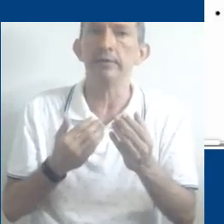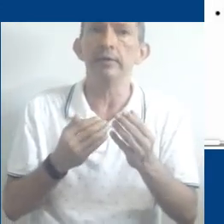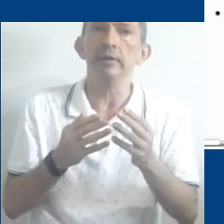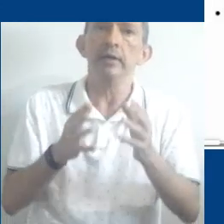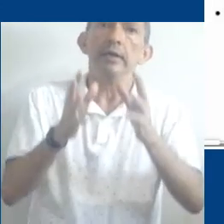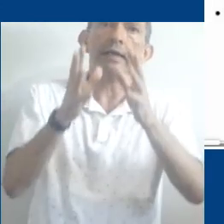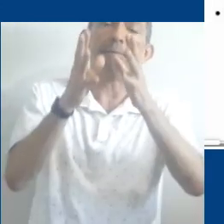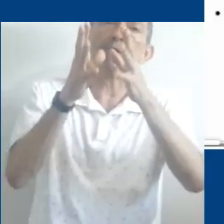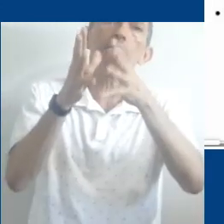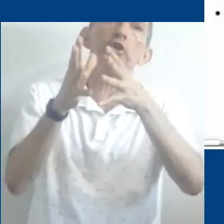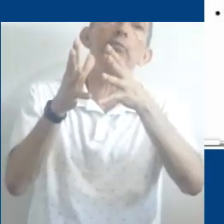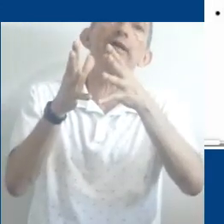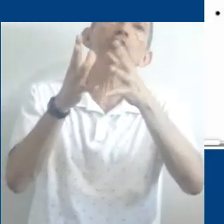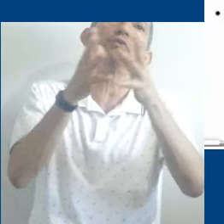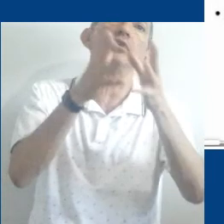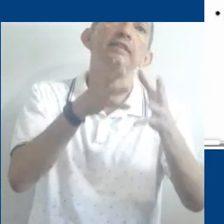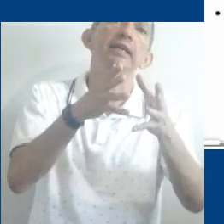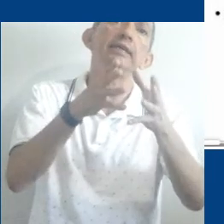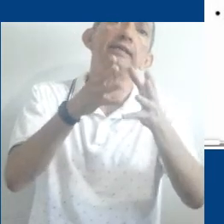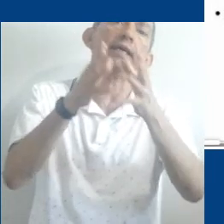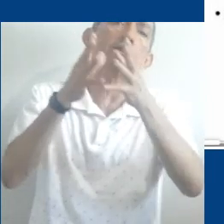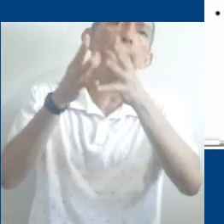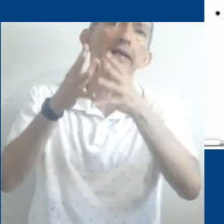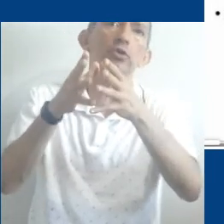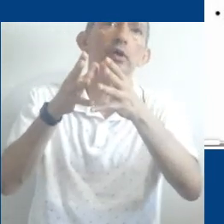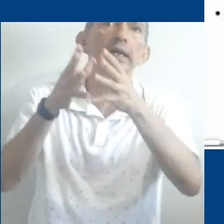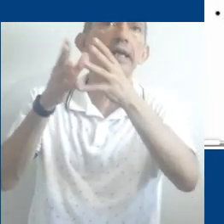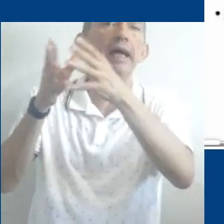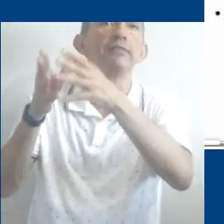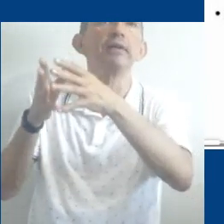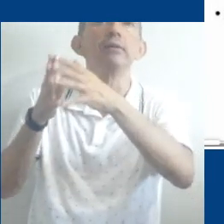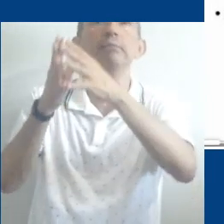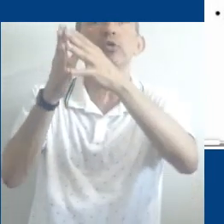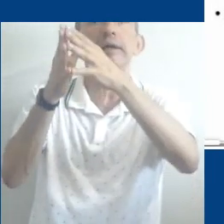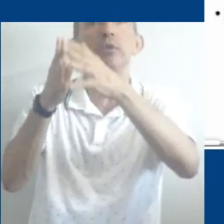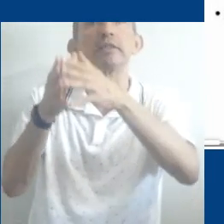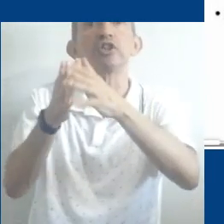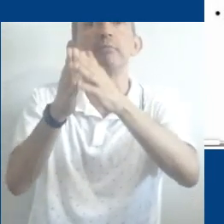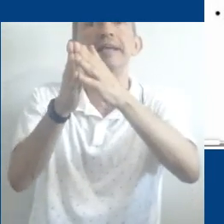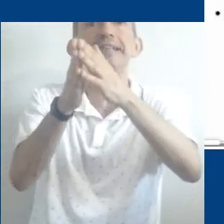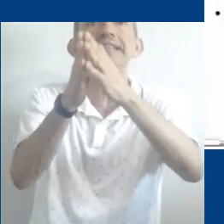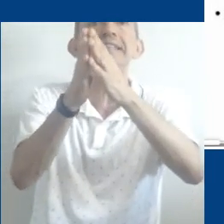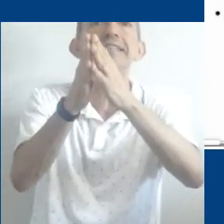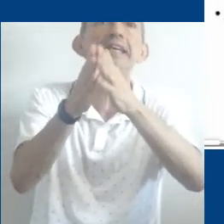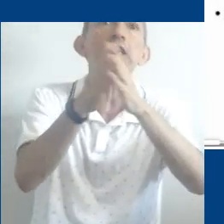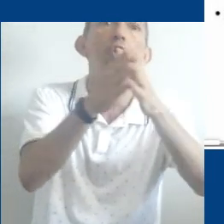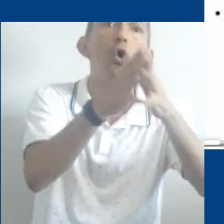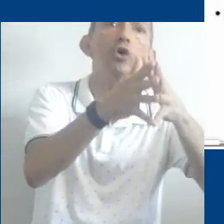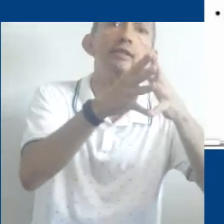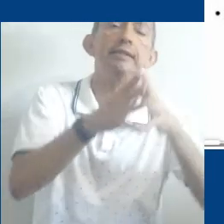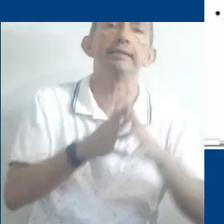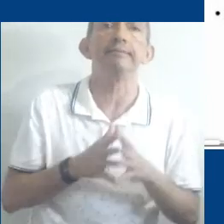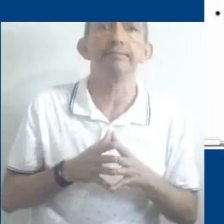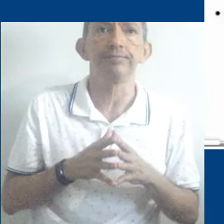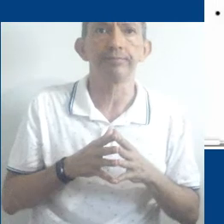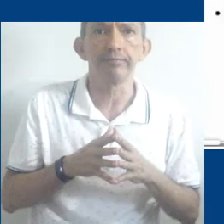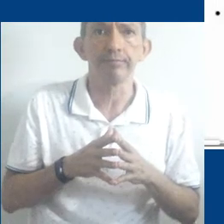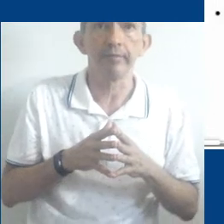gasosa. E a pessoa tem uma insuficiência respiratória grave por uma doença chamada de